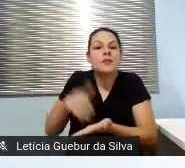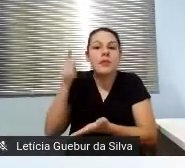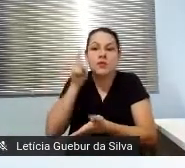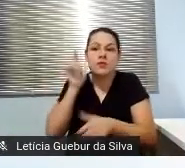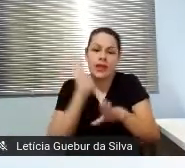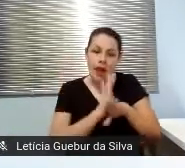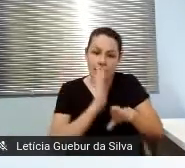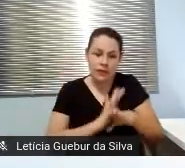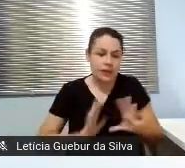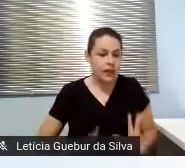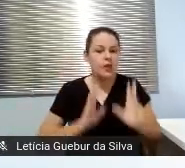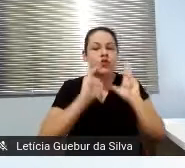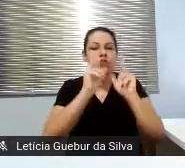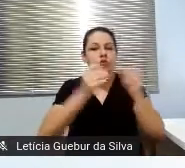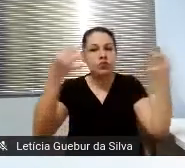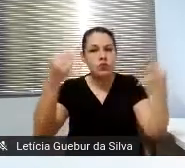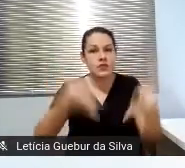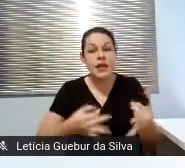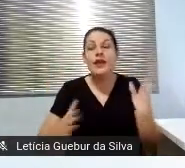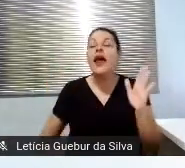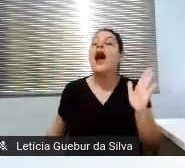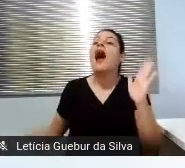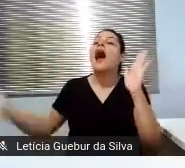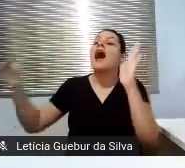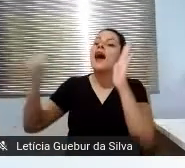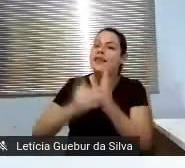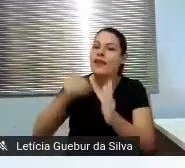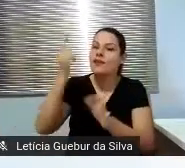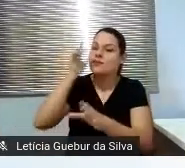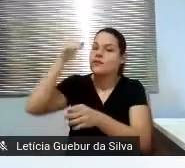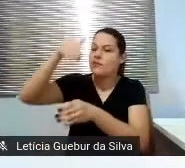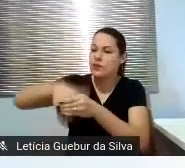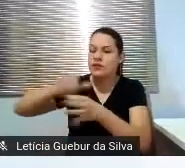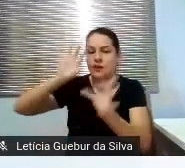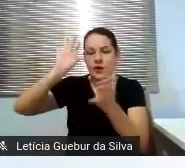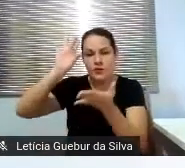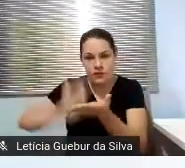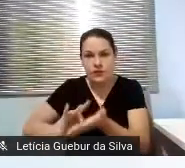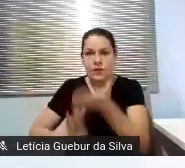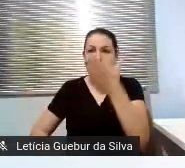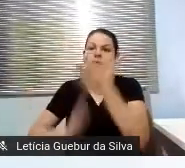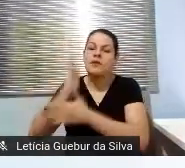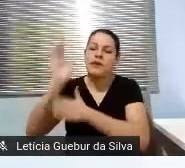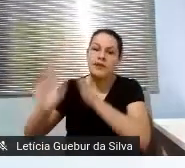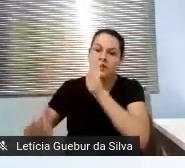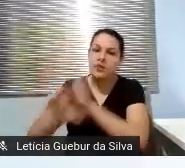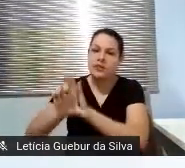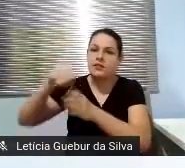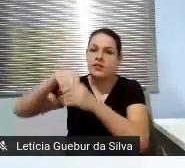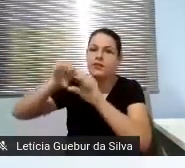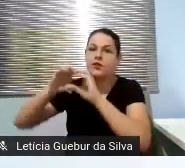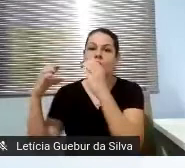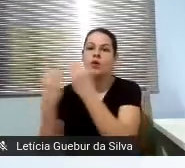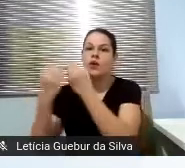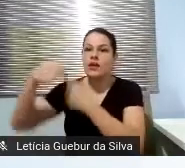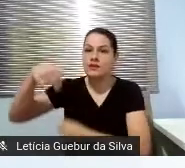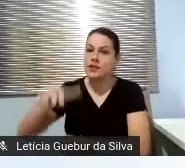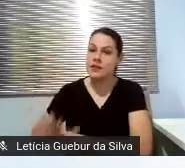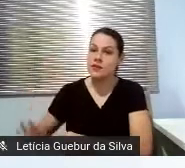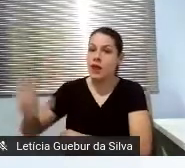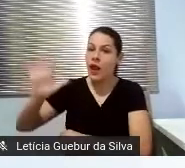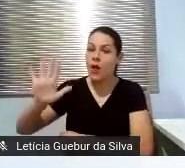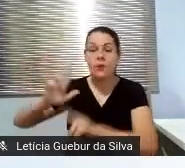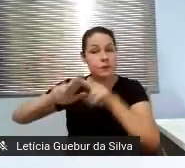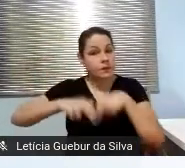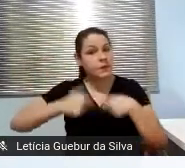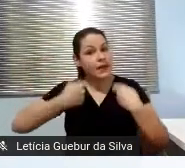até que a lei orçamentária de execução do orçamento efetivamente possa ser aprovada pelo Congresso Nacional. Então, por isso a necessidade,